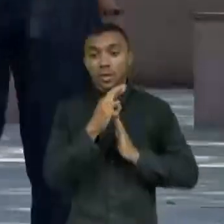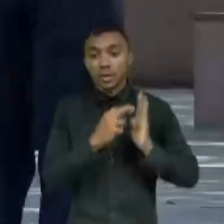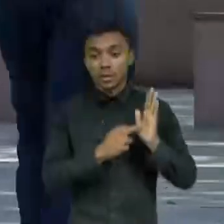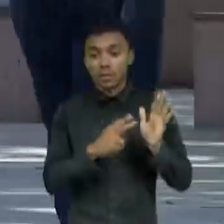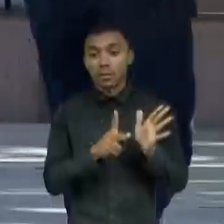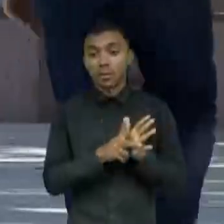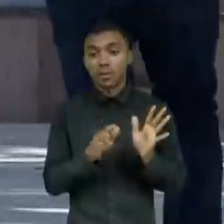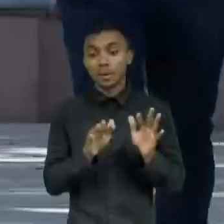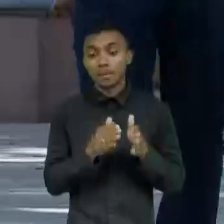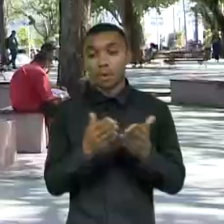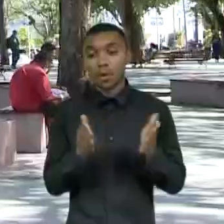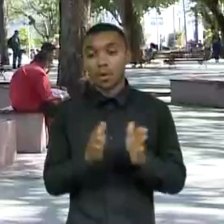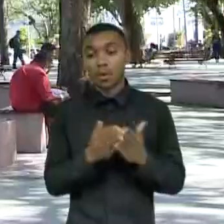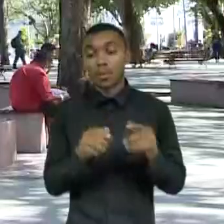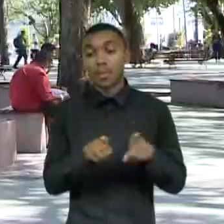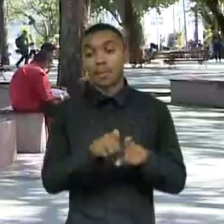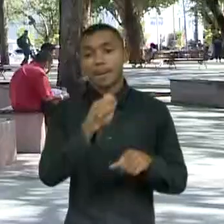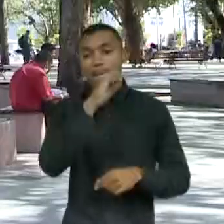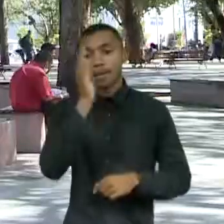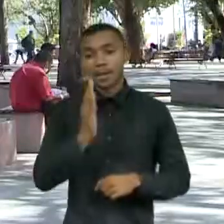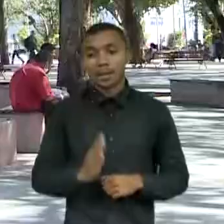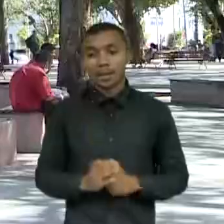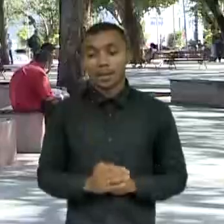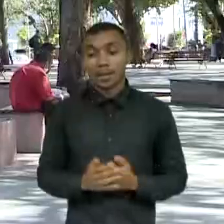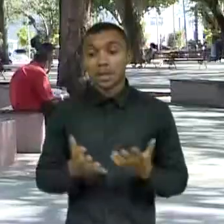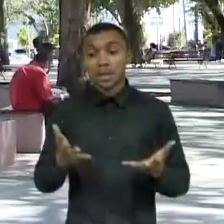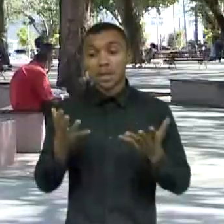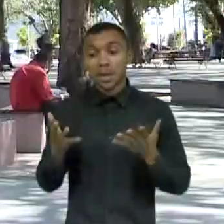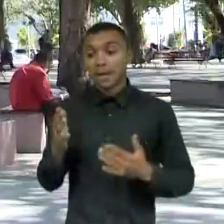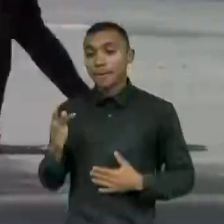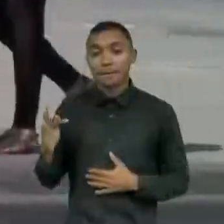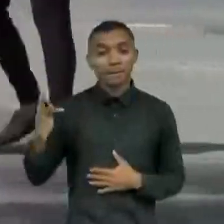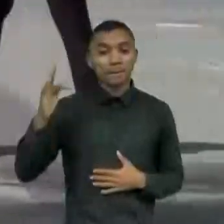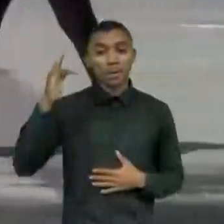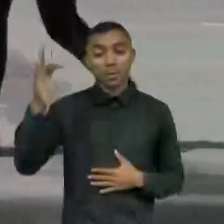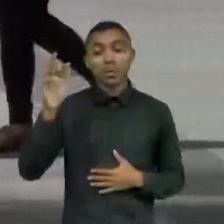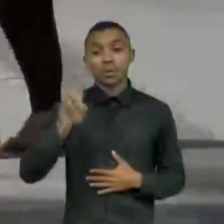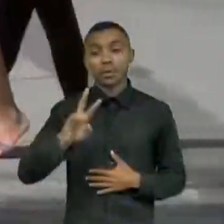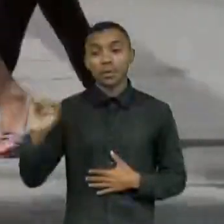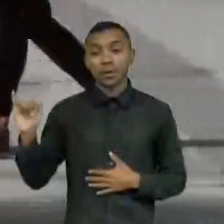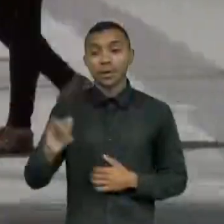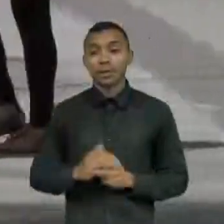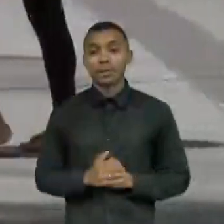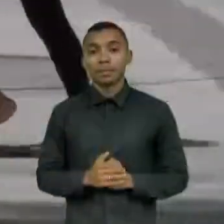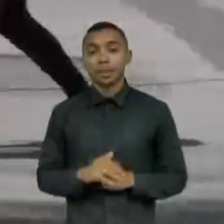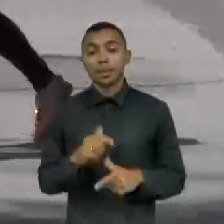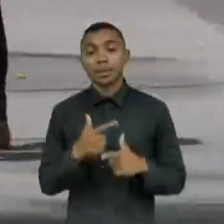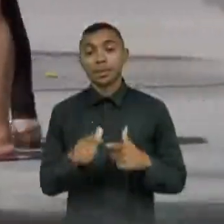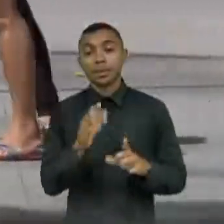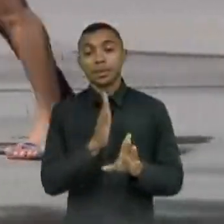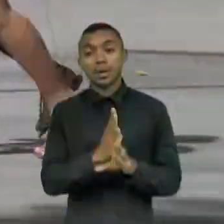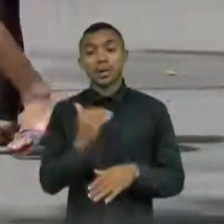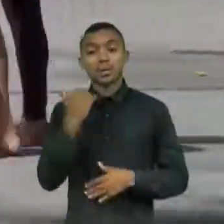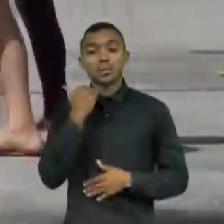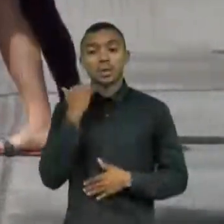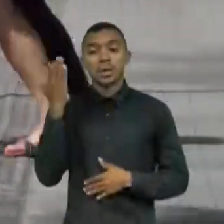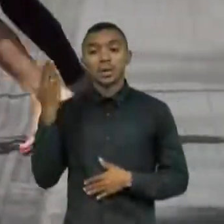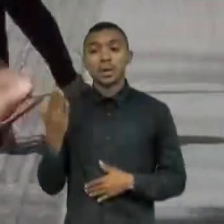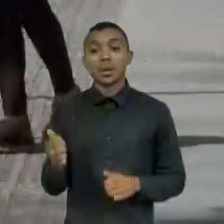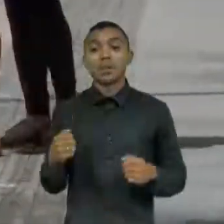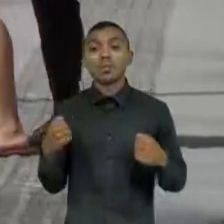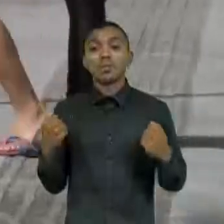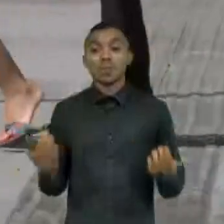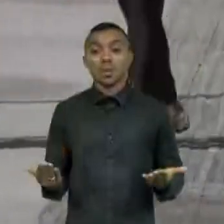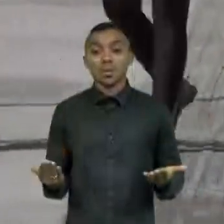e equidade no Brasil, mirando o futuro após duas crises. As crises às quais o banco se refere são a recessão